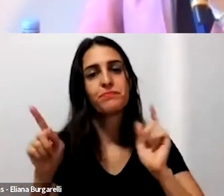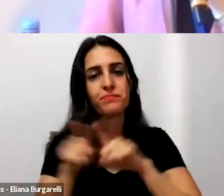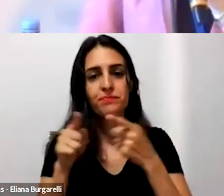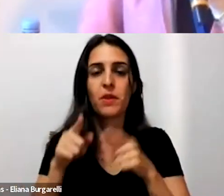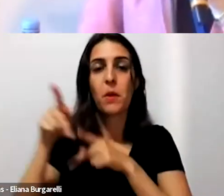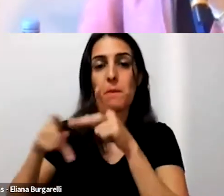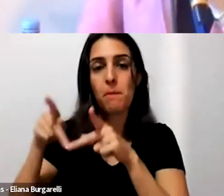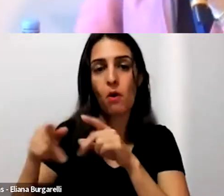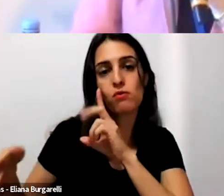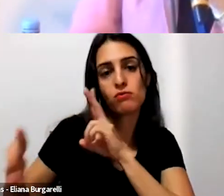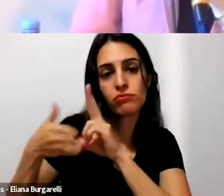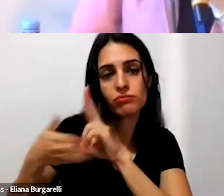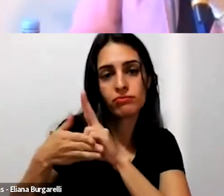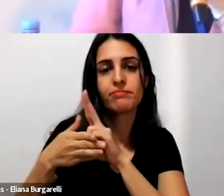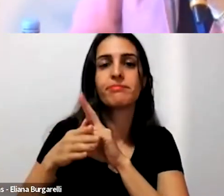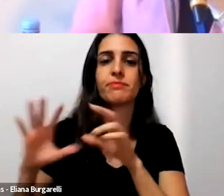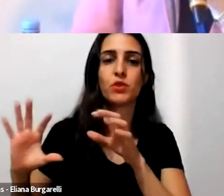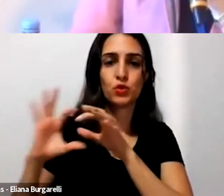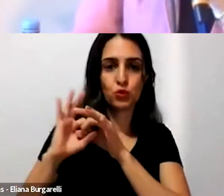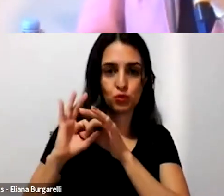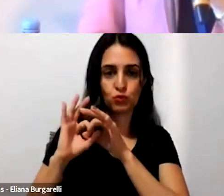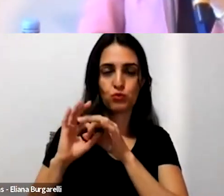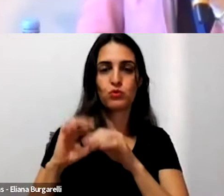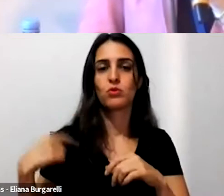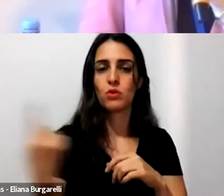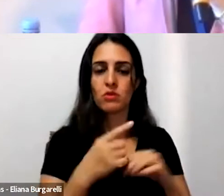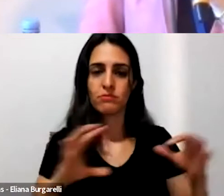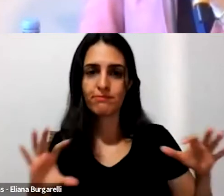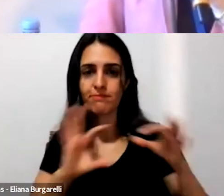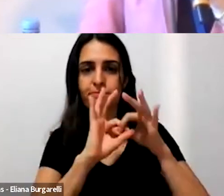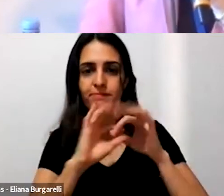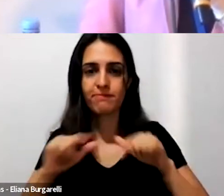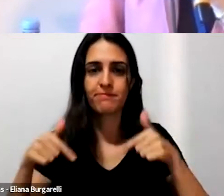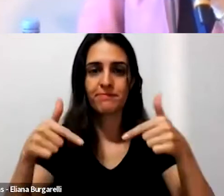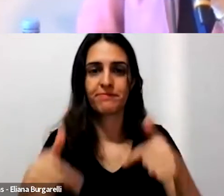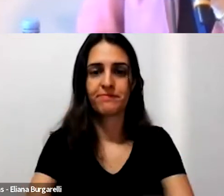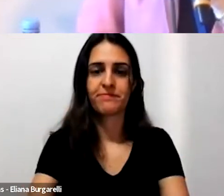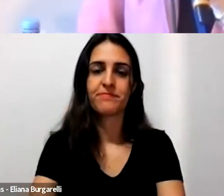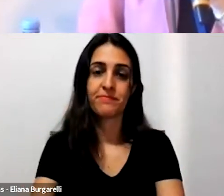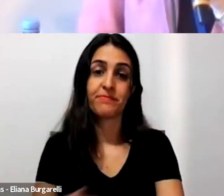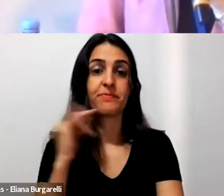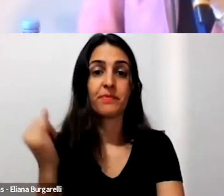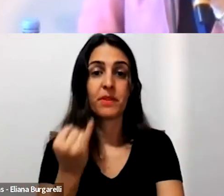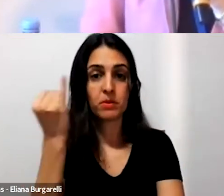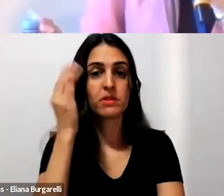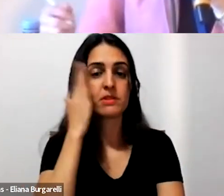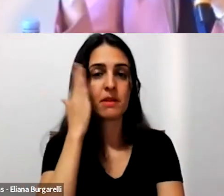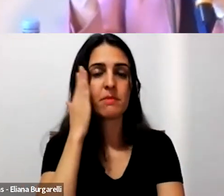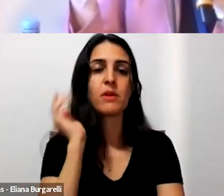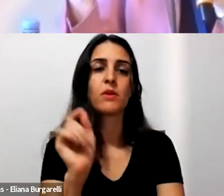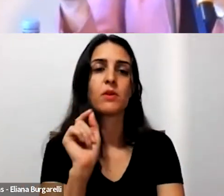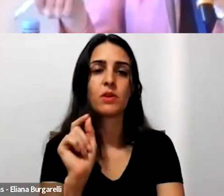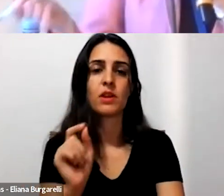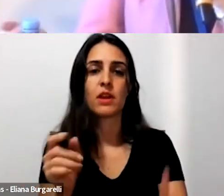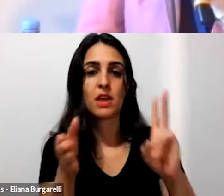é importante trabalharmos cada vez mais juntos para achar soluções juntos e também é importante trabalharmos